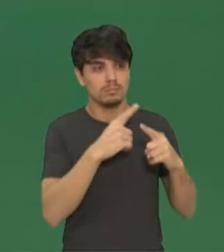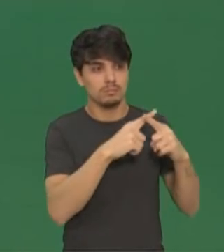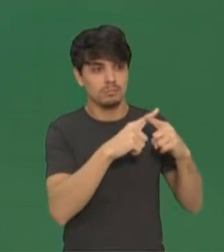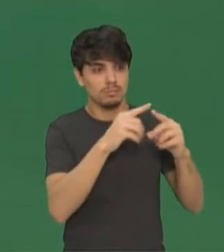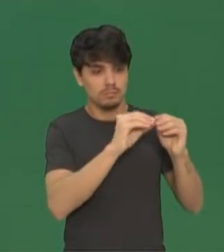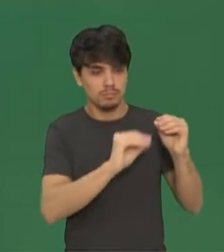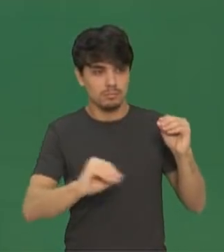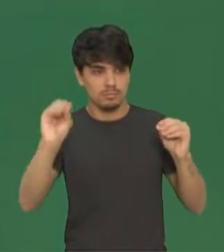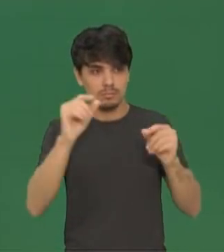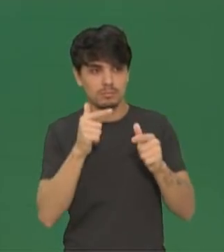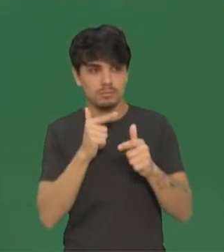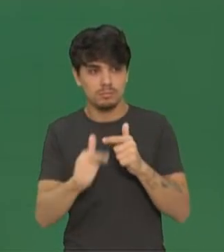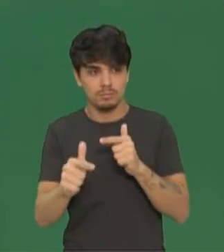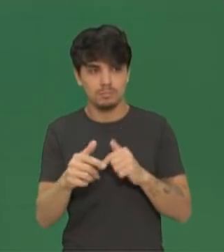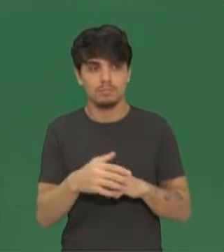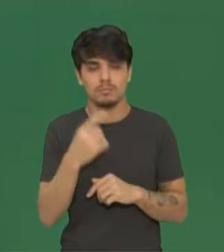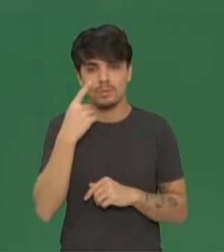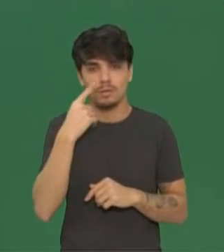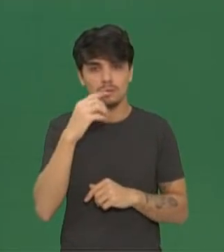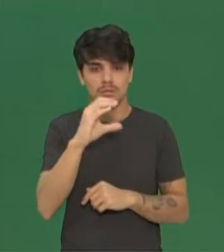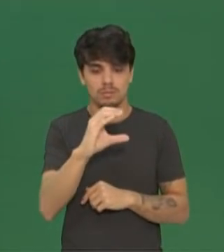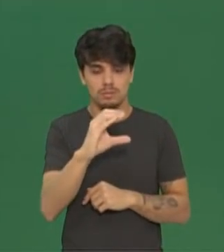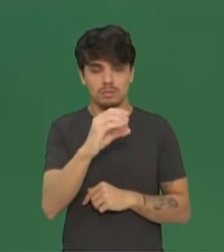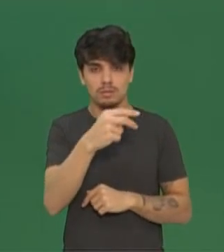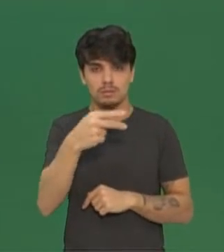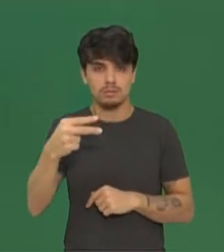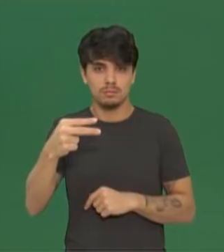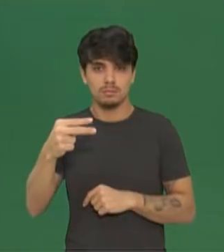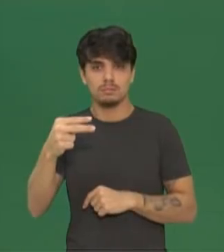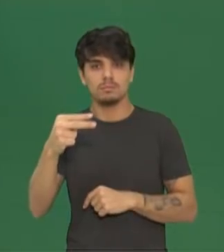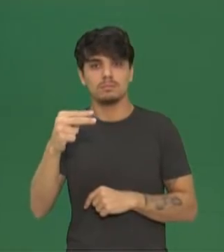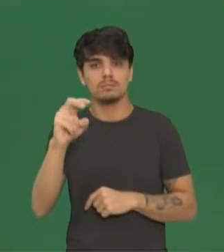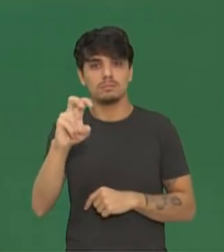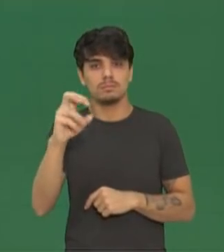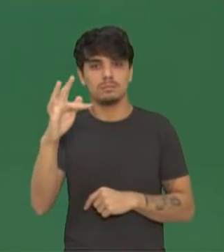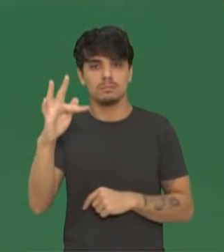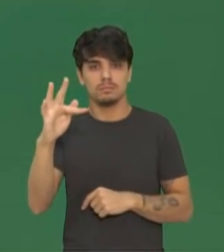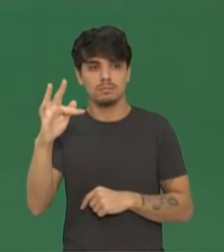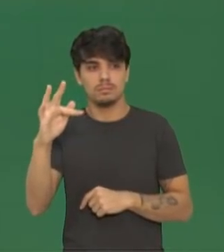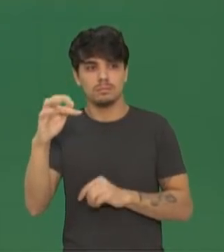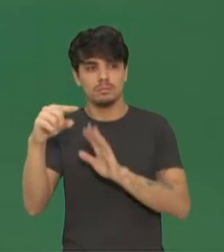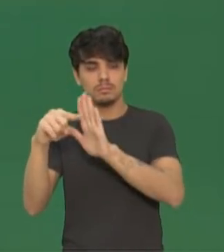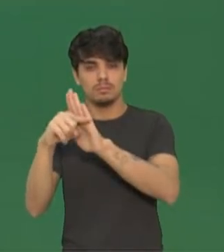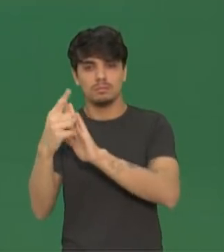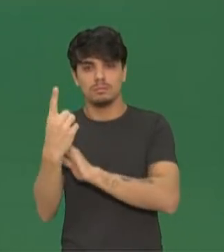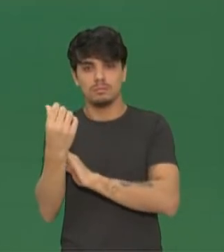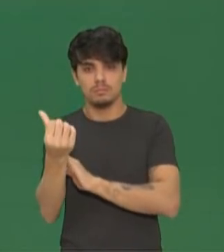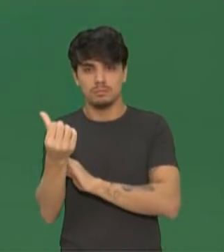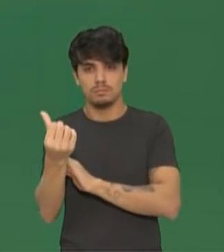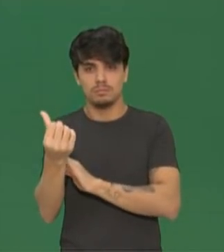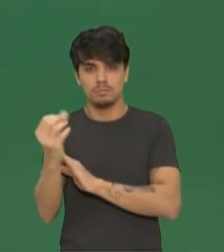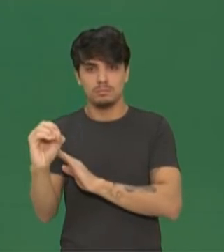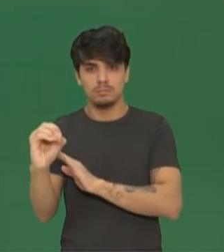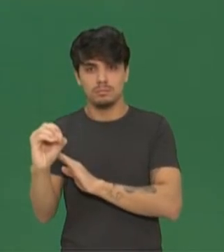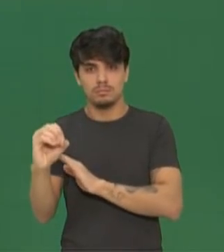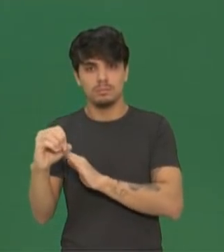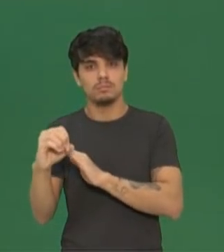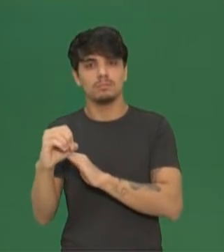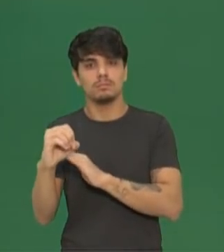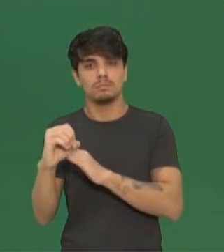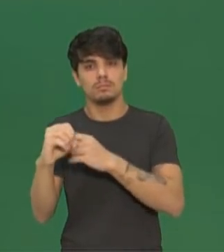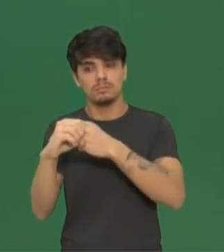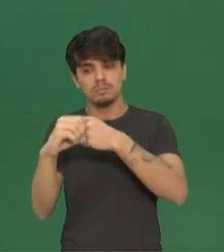resposta vai ficar 5F menos 160 divididos por